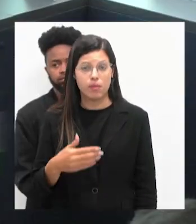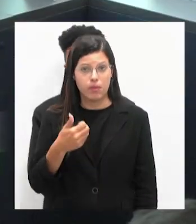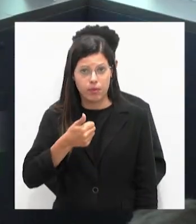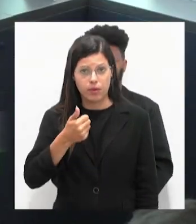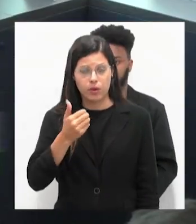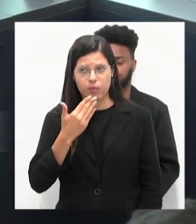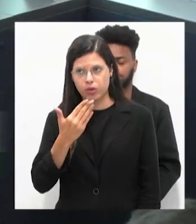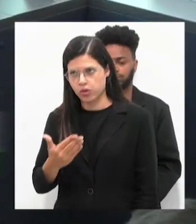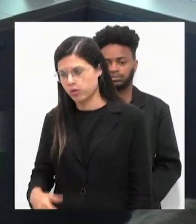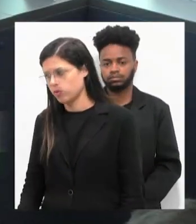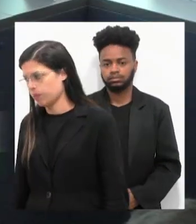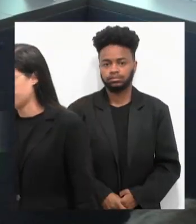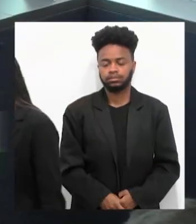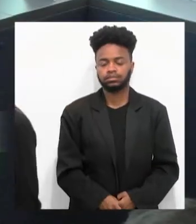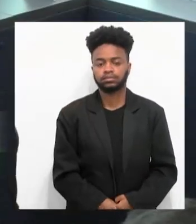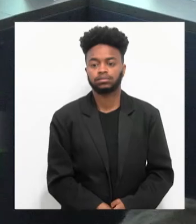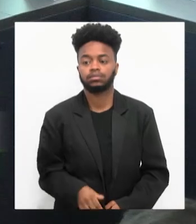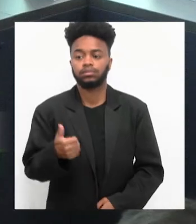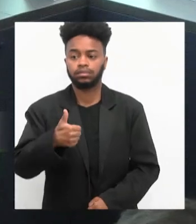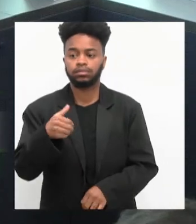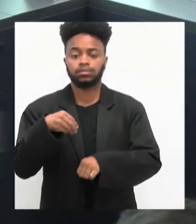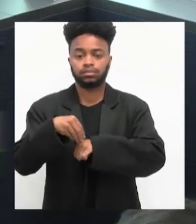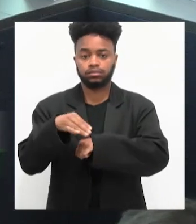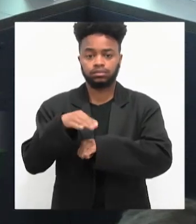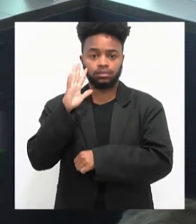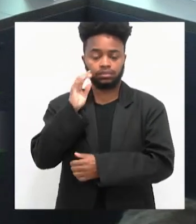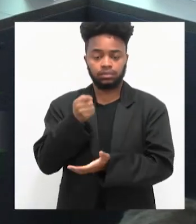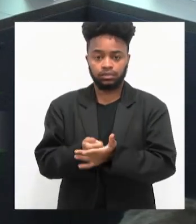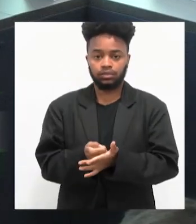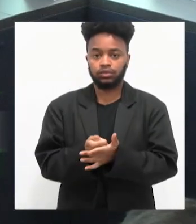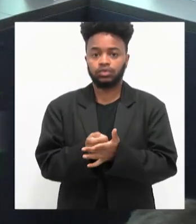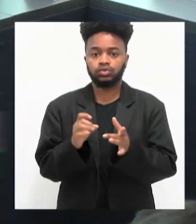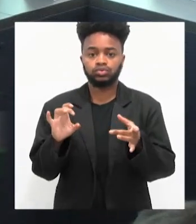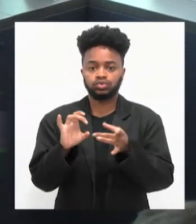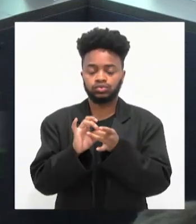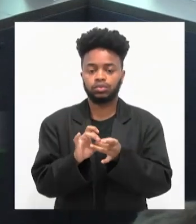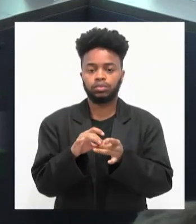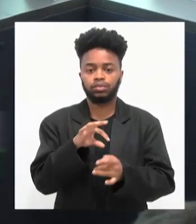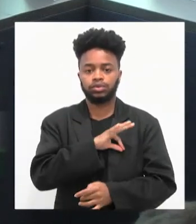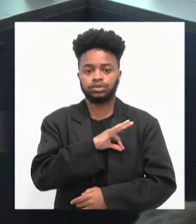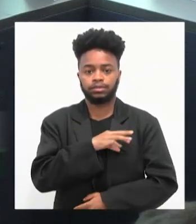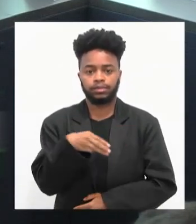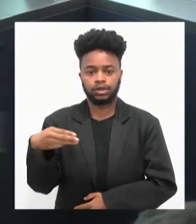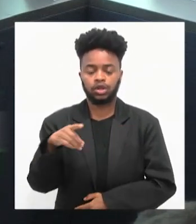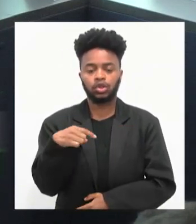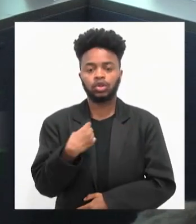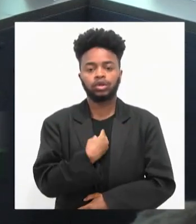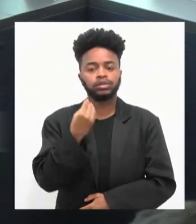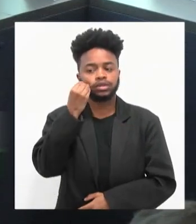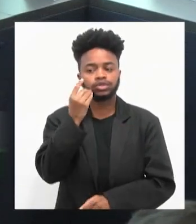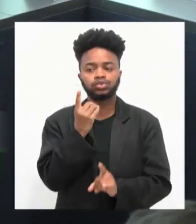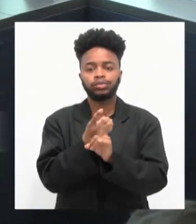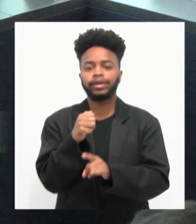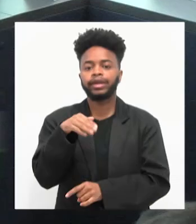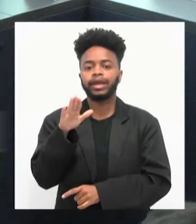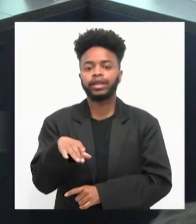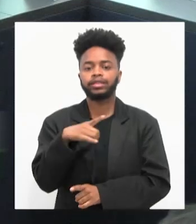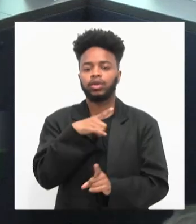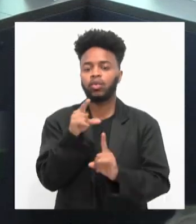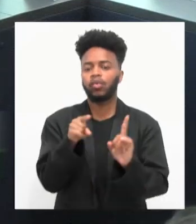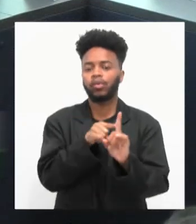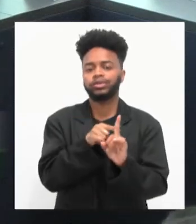que diz respeito à segurança pública, à Polícia Militar, a gente fazer esse esforço concentrado de identificar quem está mal intencionado.